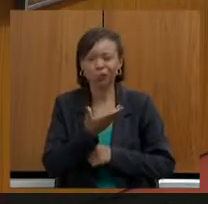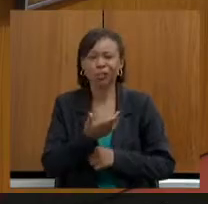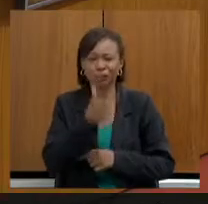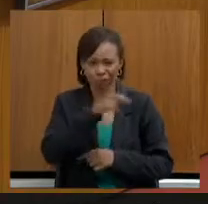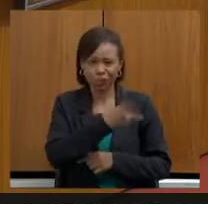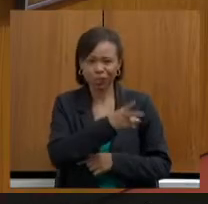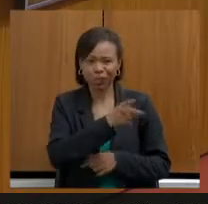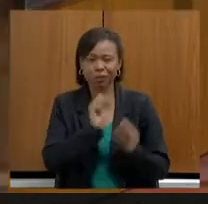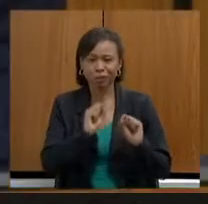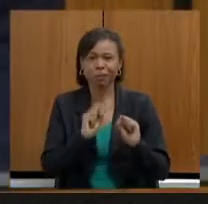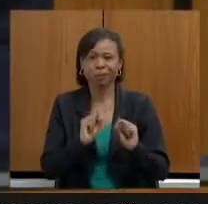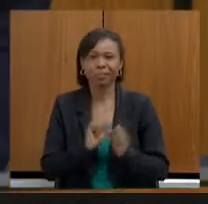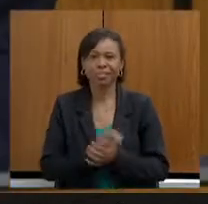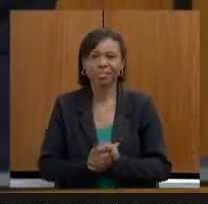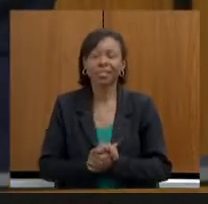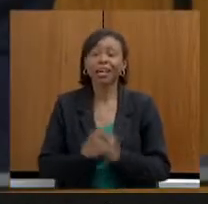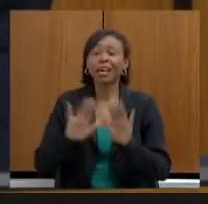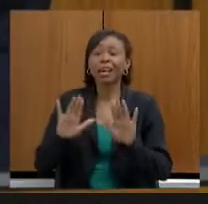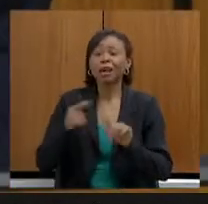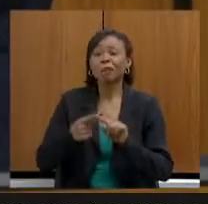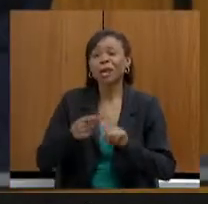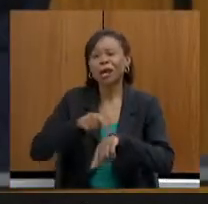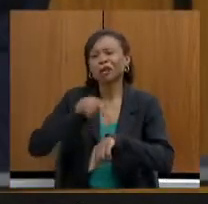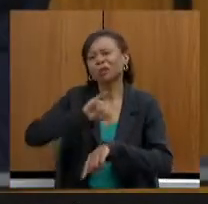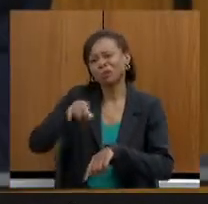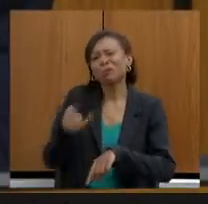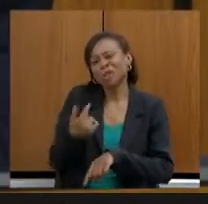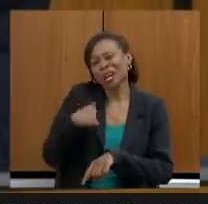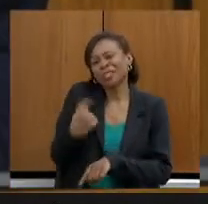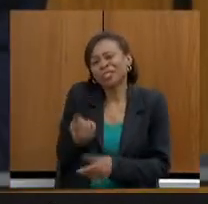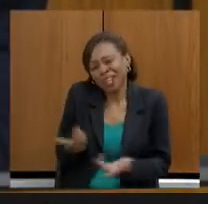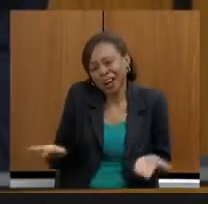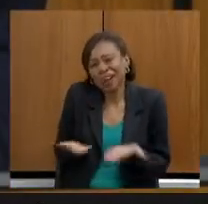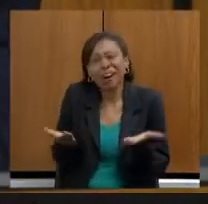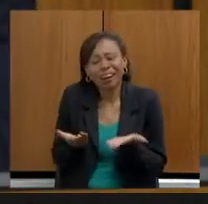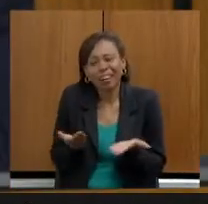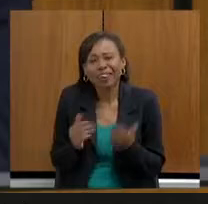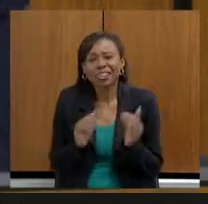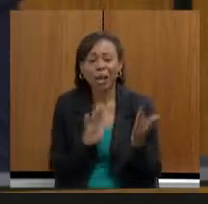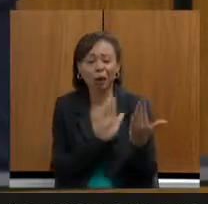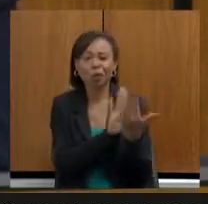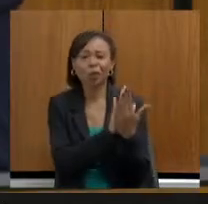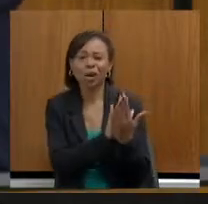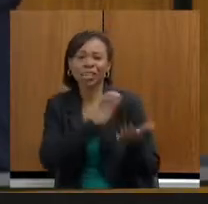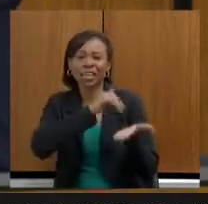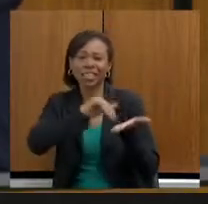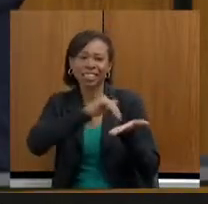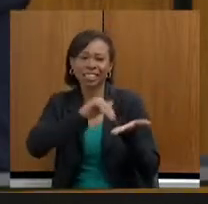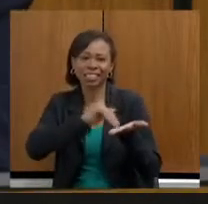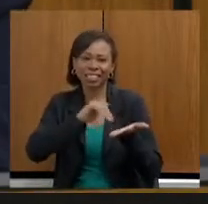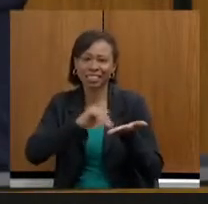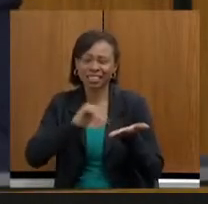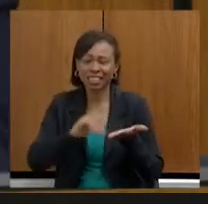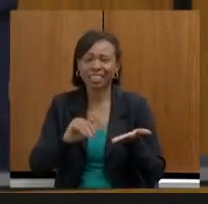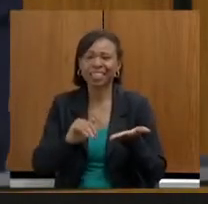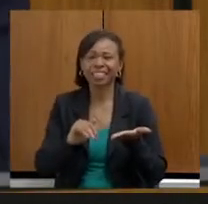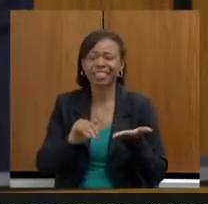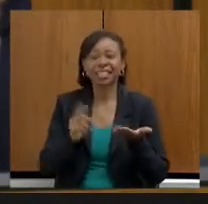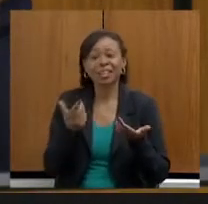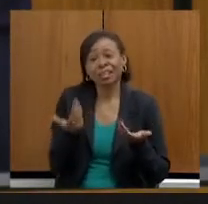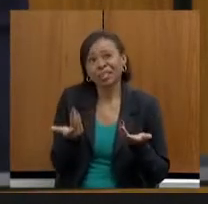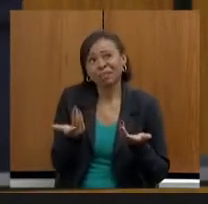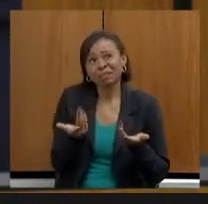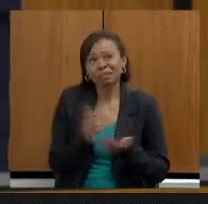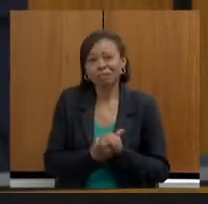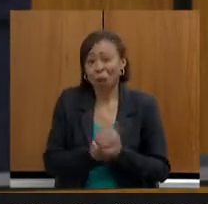porque eu acho que que oportunidade única que eu estou tendo de está diante das secretárias de e dizem que se